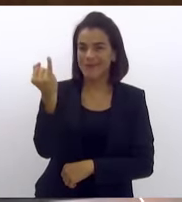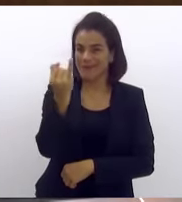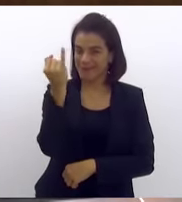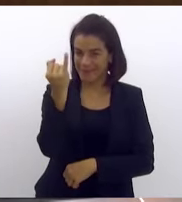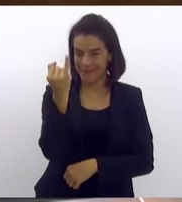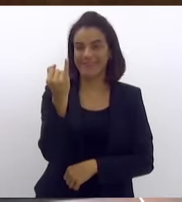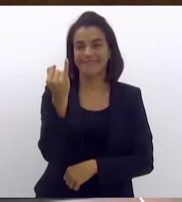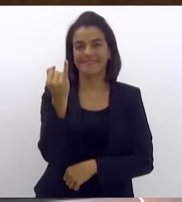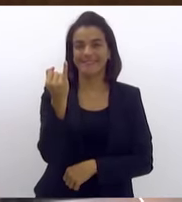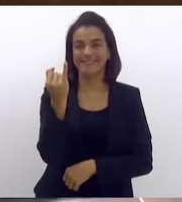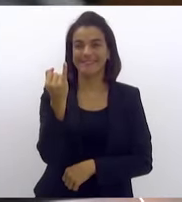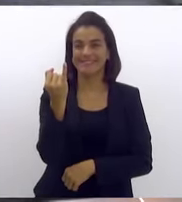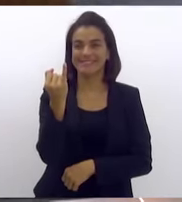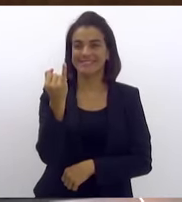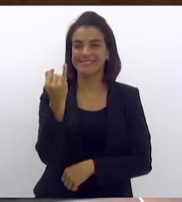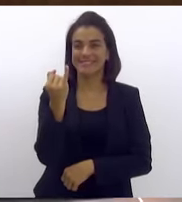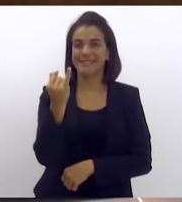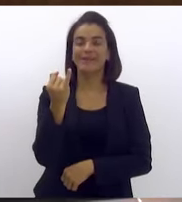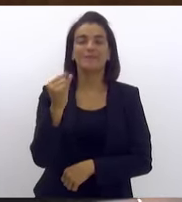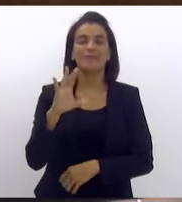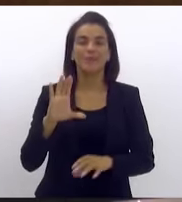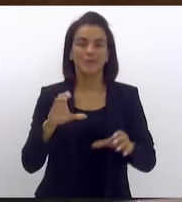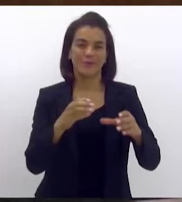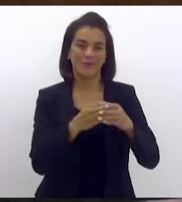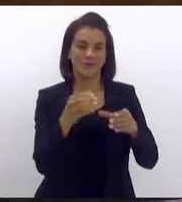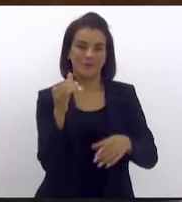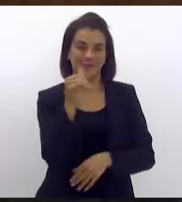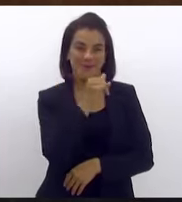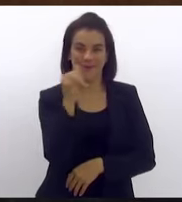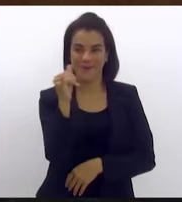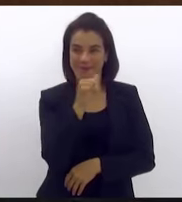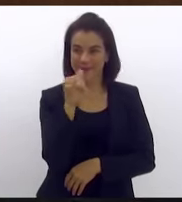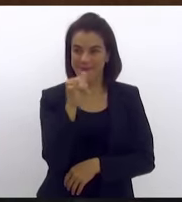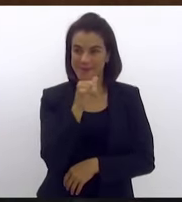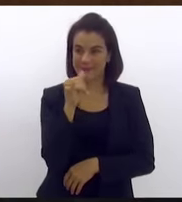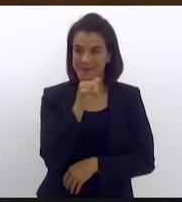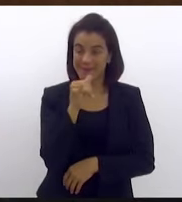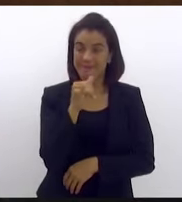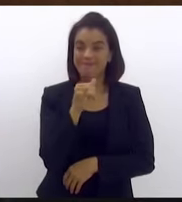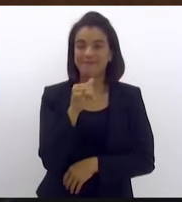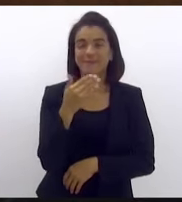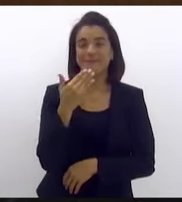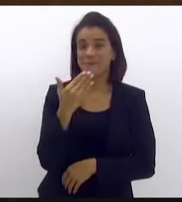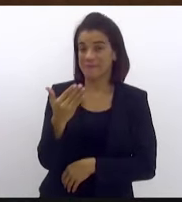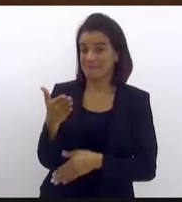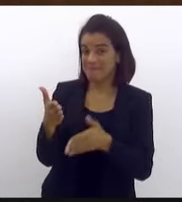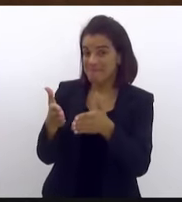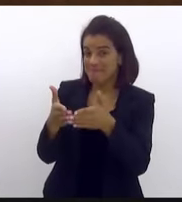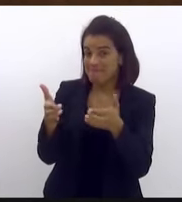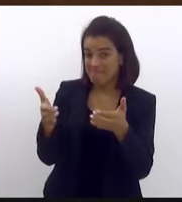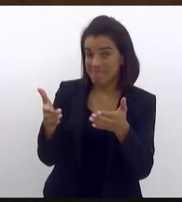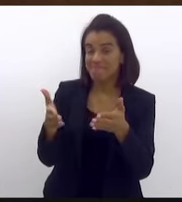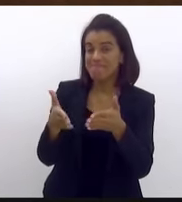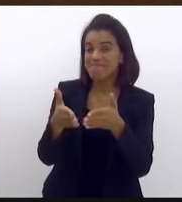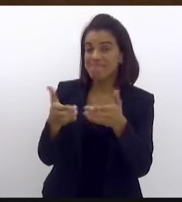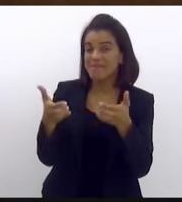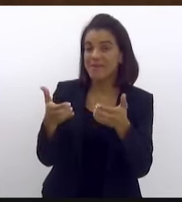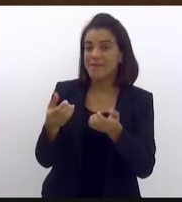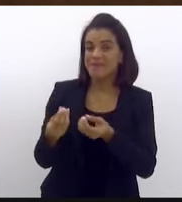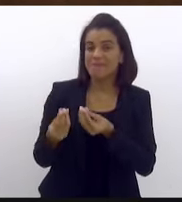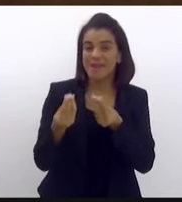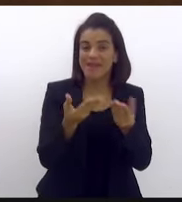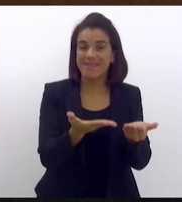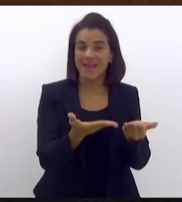tão importante para o nosso clube. E pedir ao senhor, entrei agora com pedido para dar o